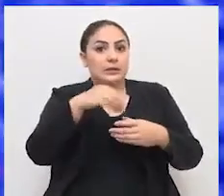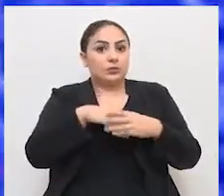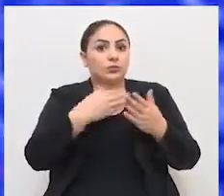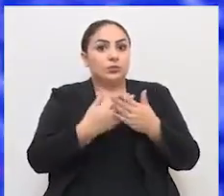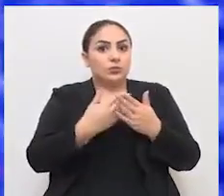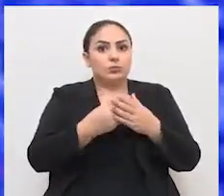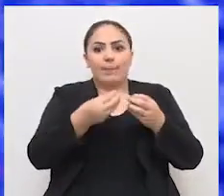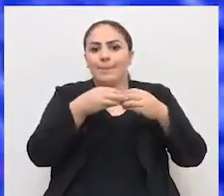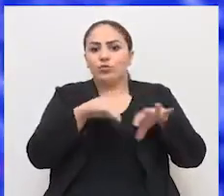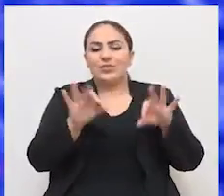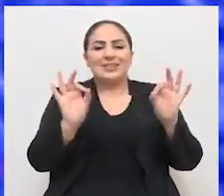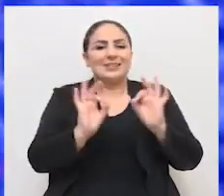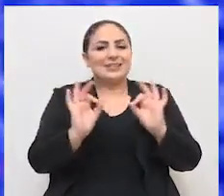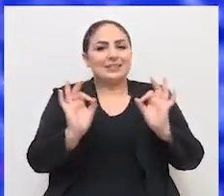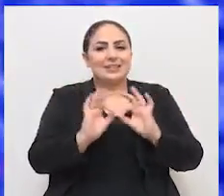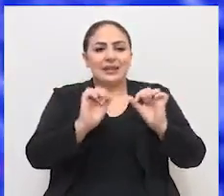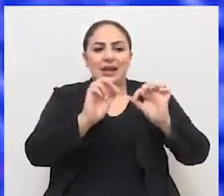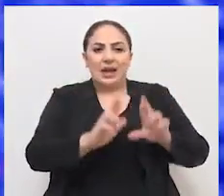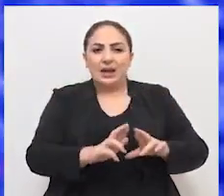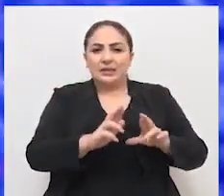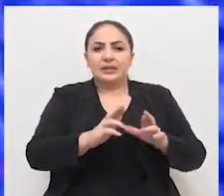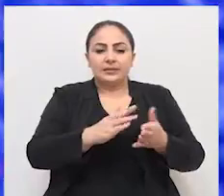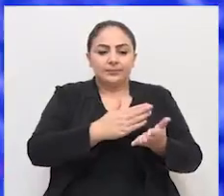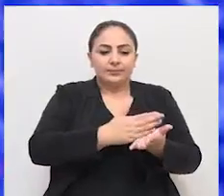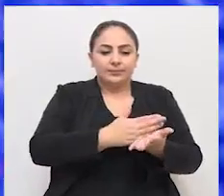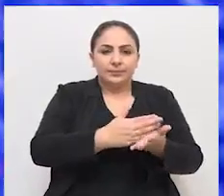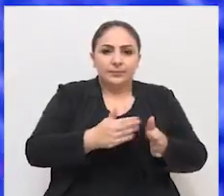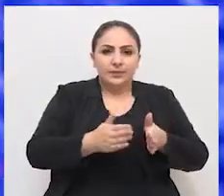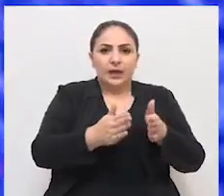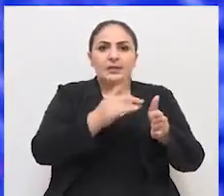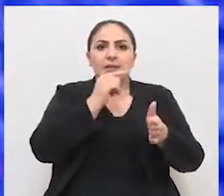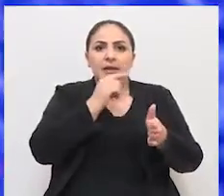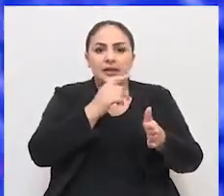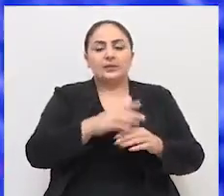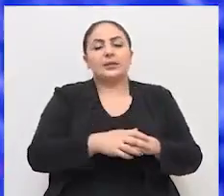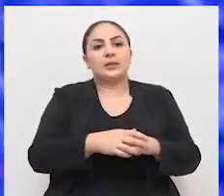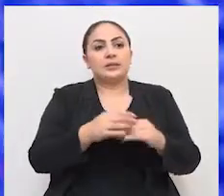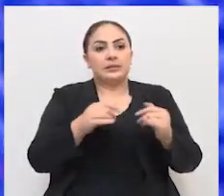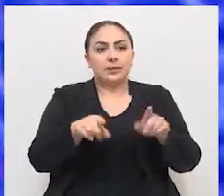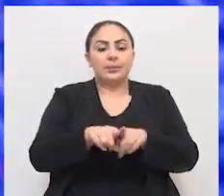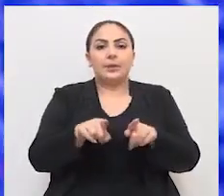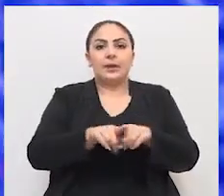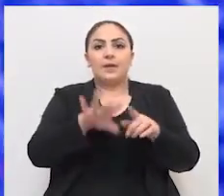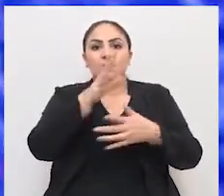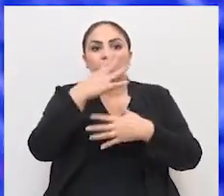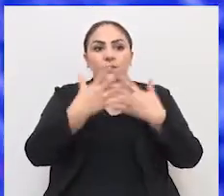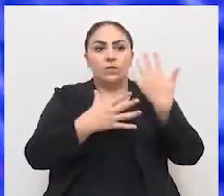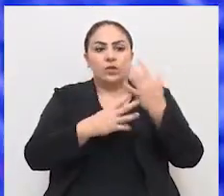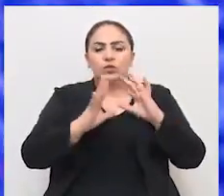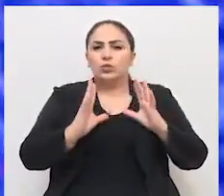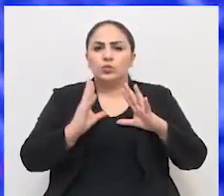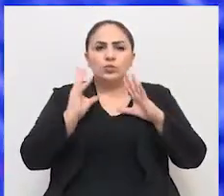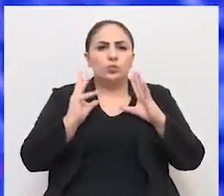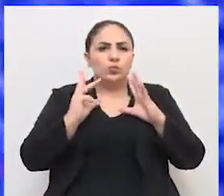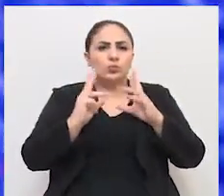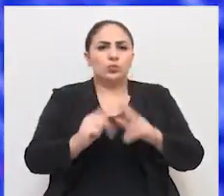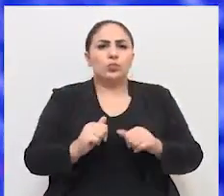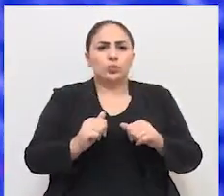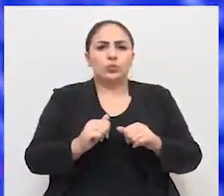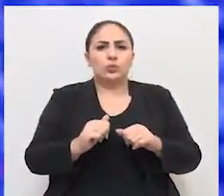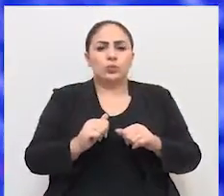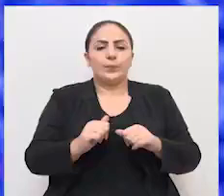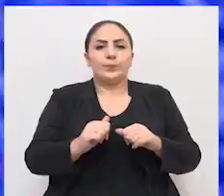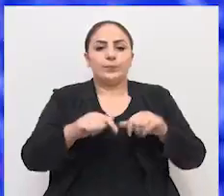estudo, sem prejudicar as áreas de nascentes, bem como as florestas e todos